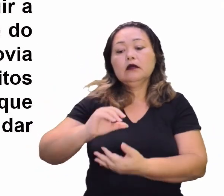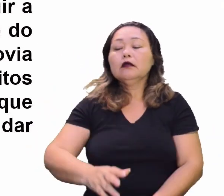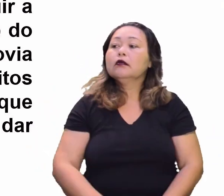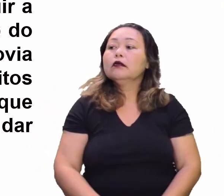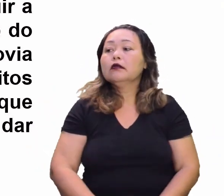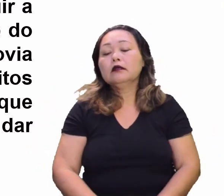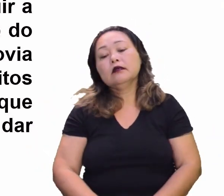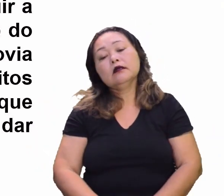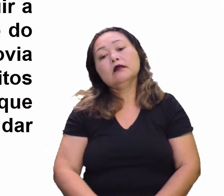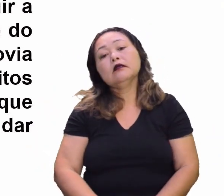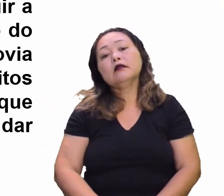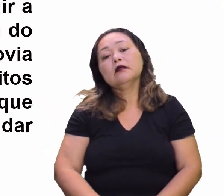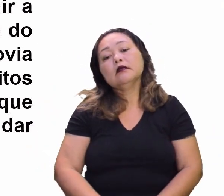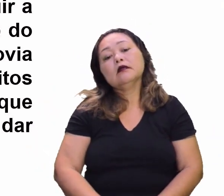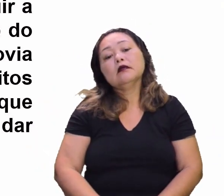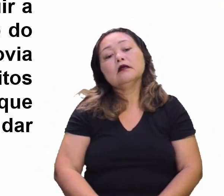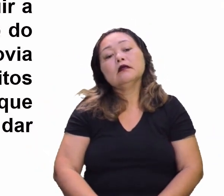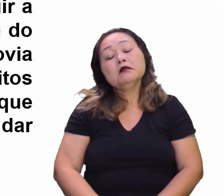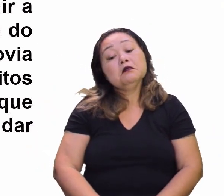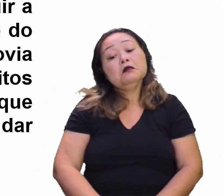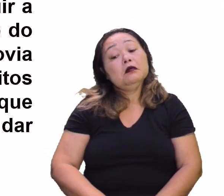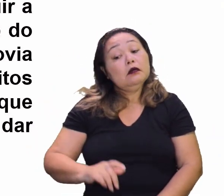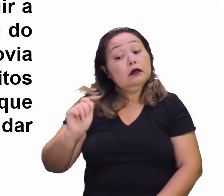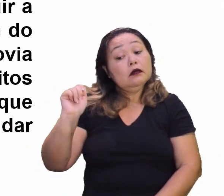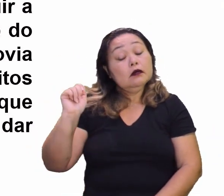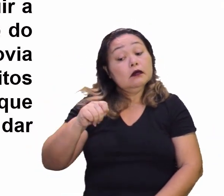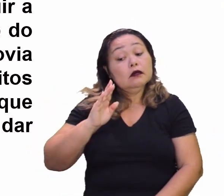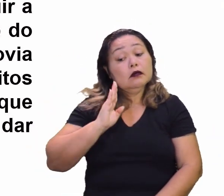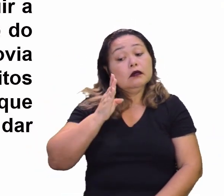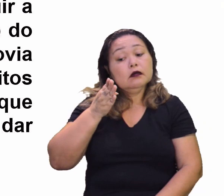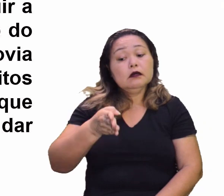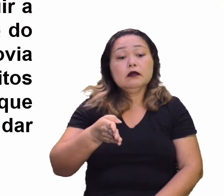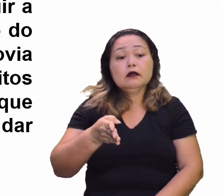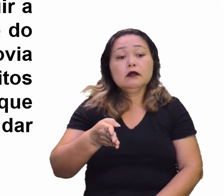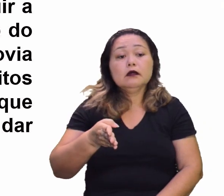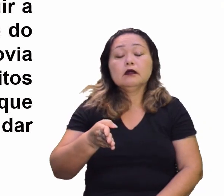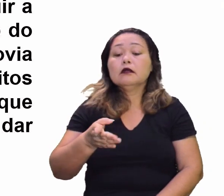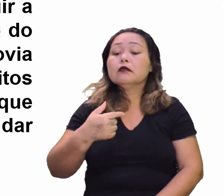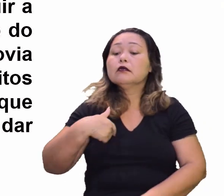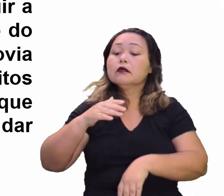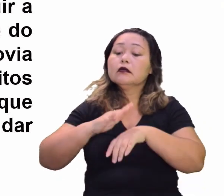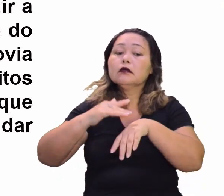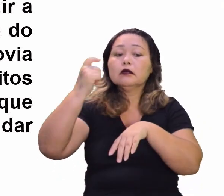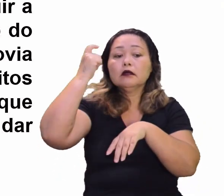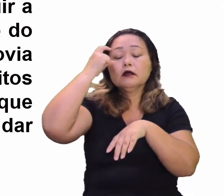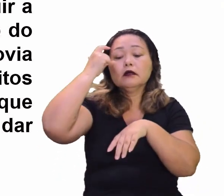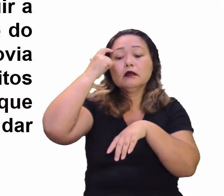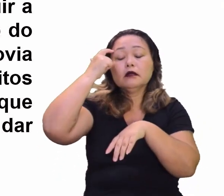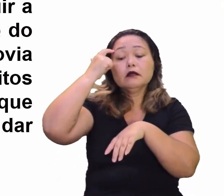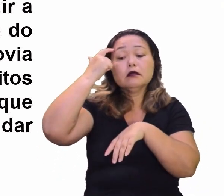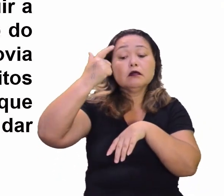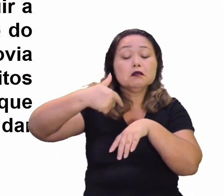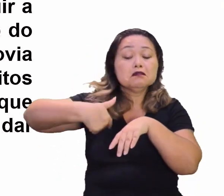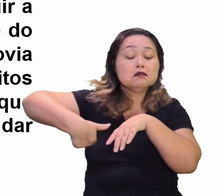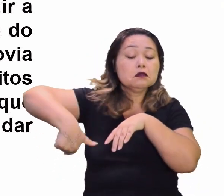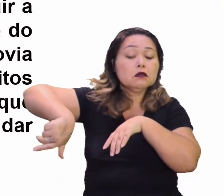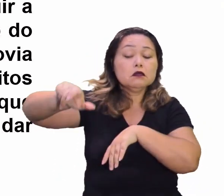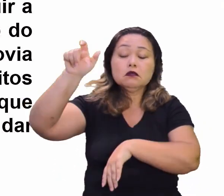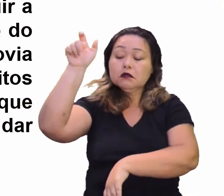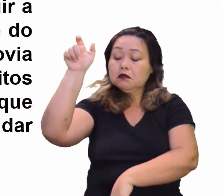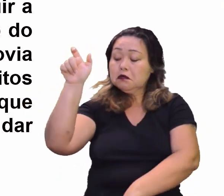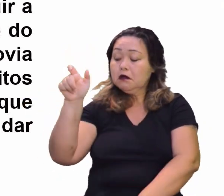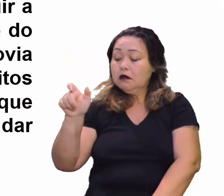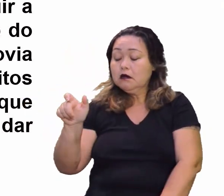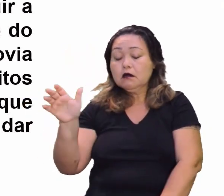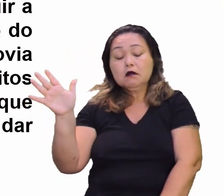dar lucro. Exato. E podemos até enfatizar, Rogério, eles pensavam que iam se tornar os homens